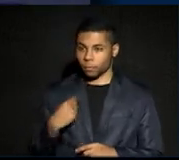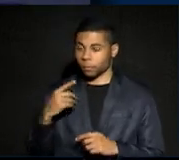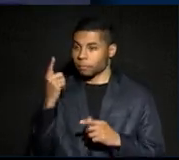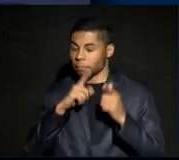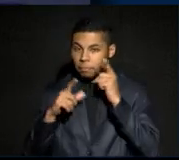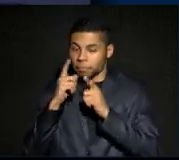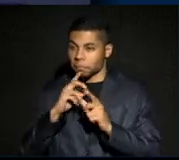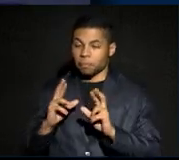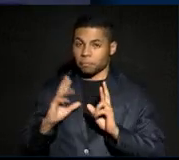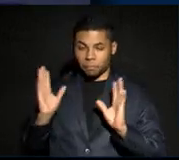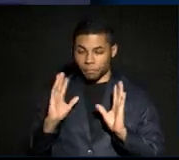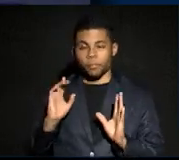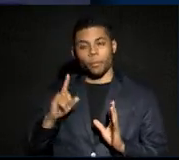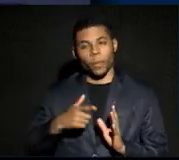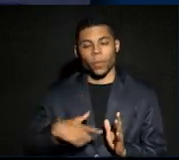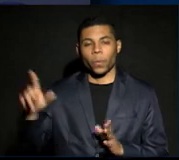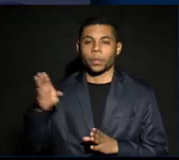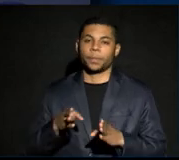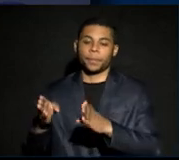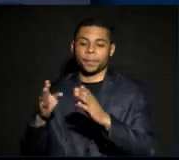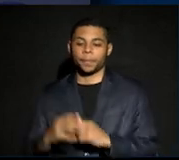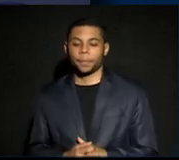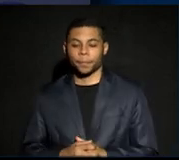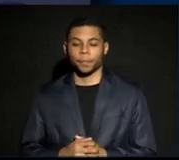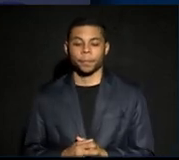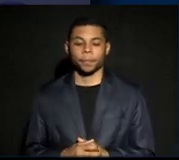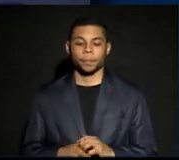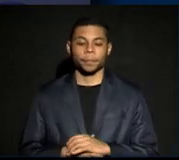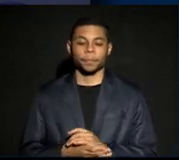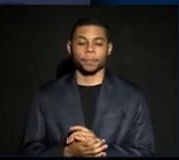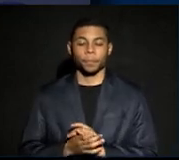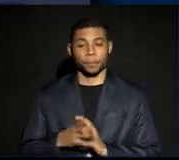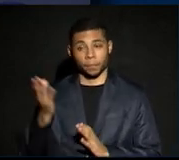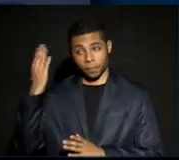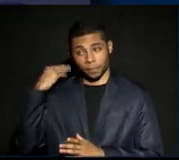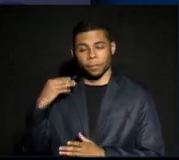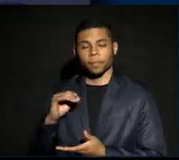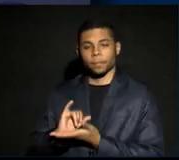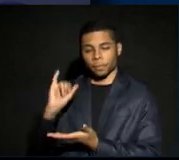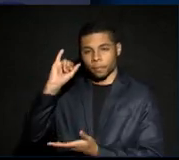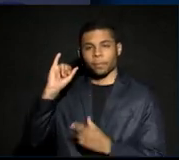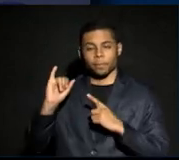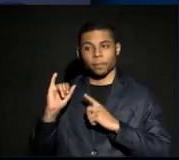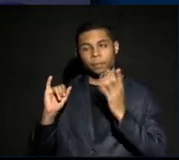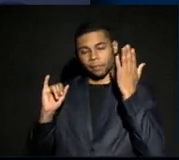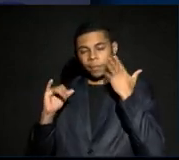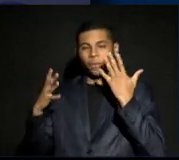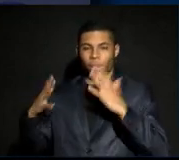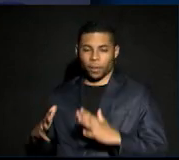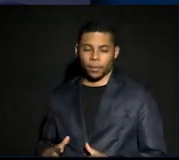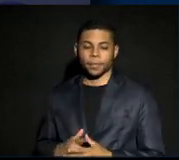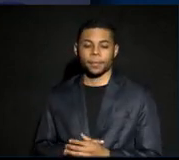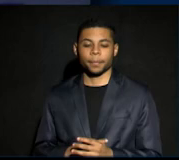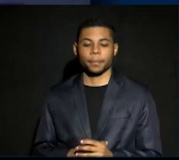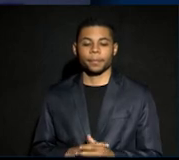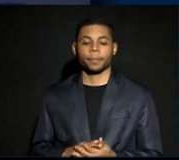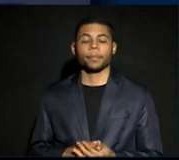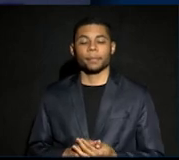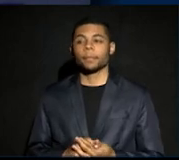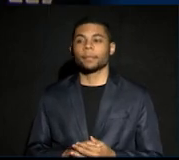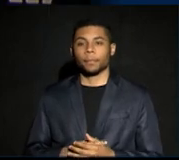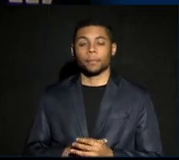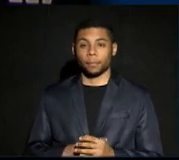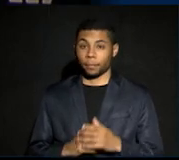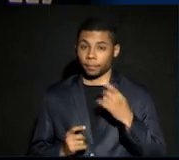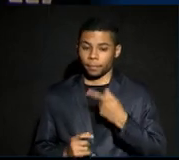obtendo o resultado. Mas aí é outra trajetória, É a trajetória em que a desinflação fracassa, ela falha.